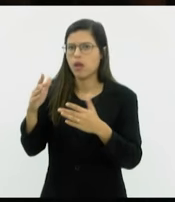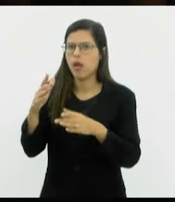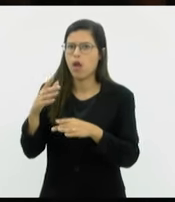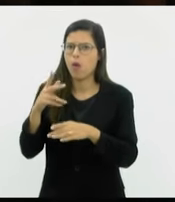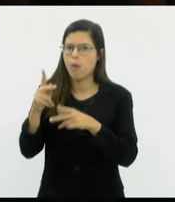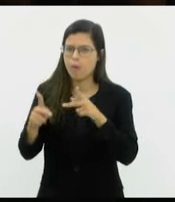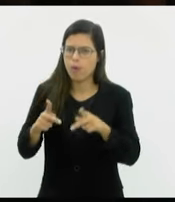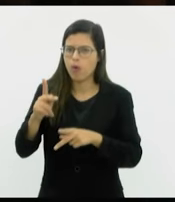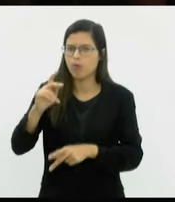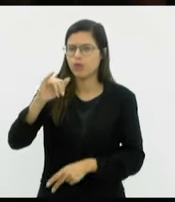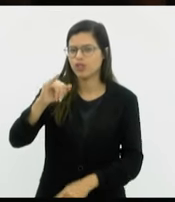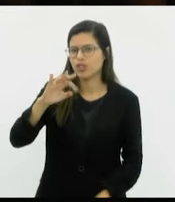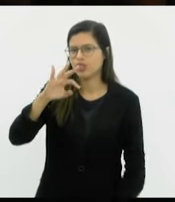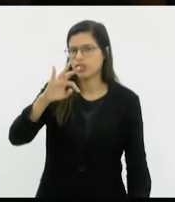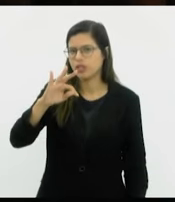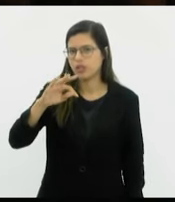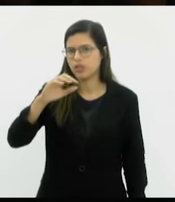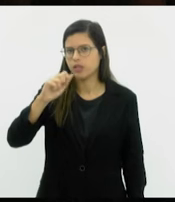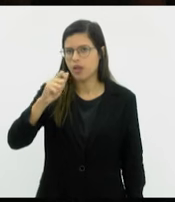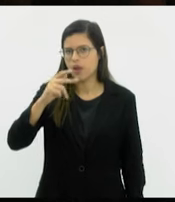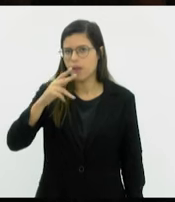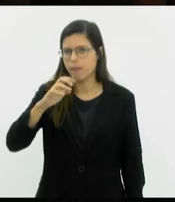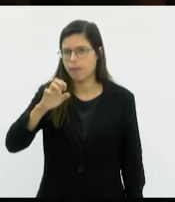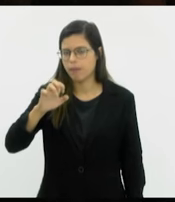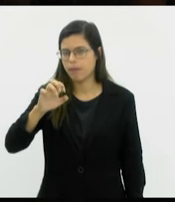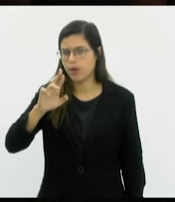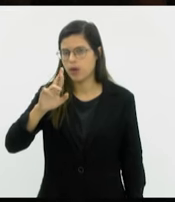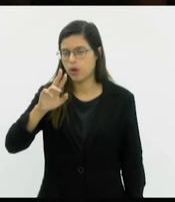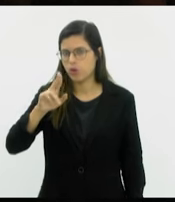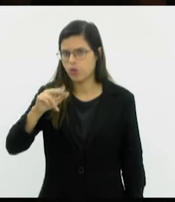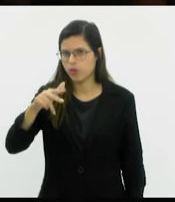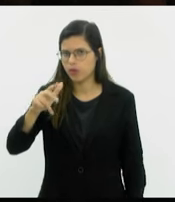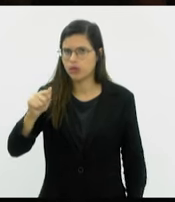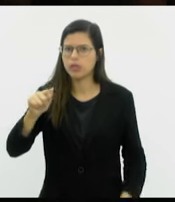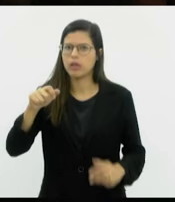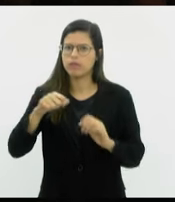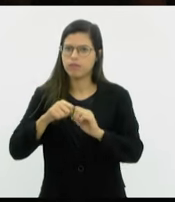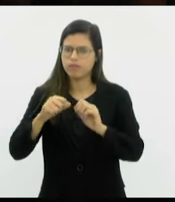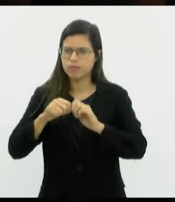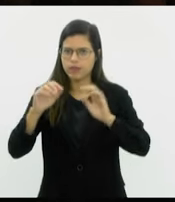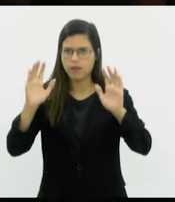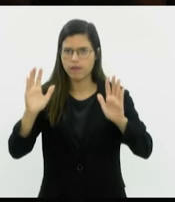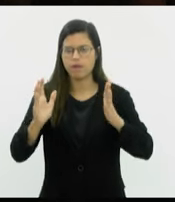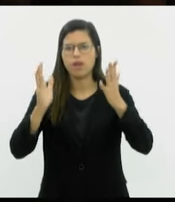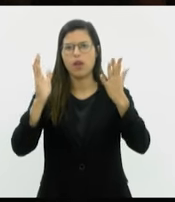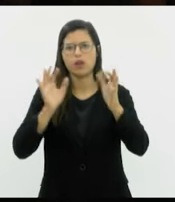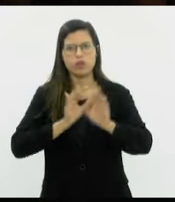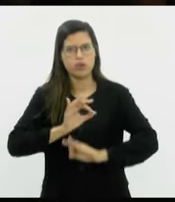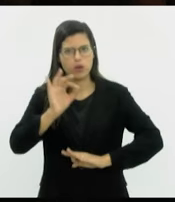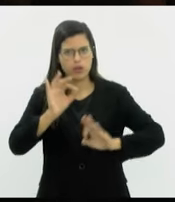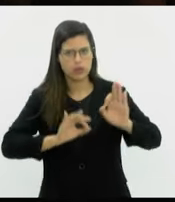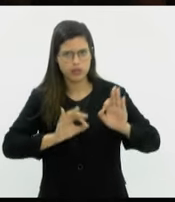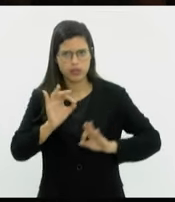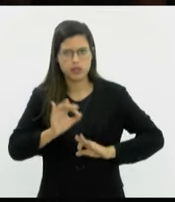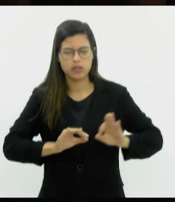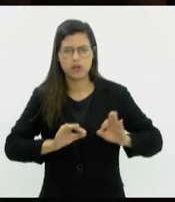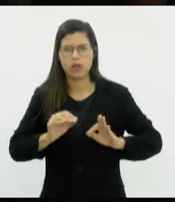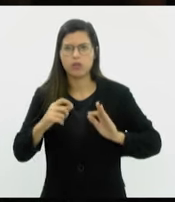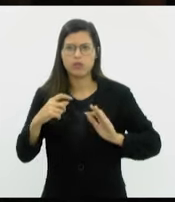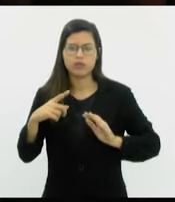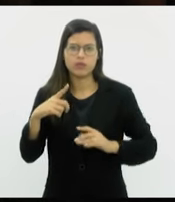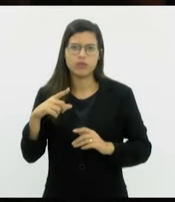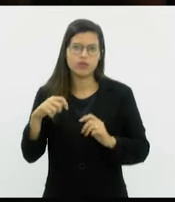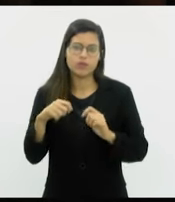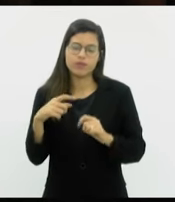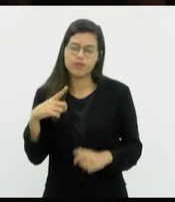povo de Itaperuna, parabenizar pela realização da festa, a todos da organização, e que tenhamos uma grande